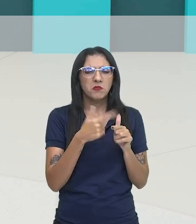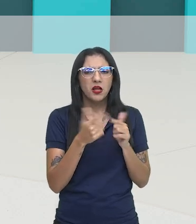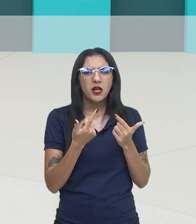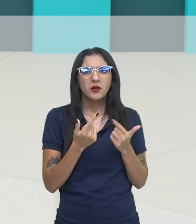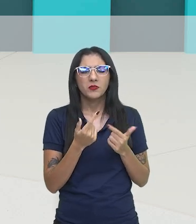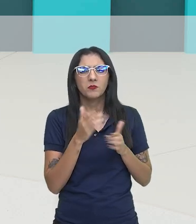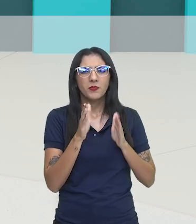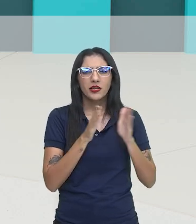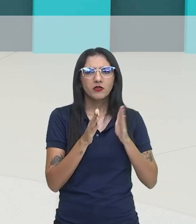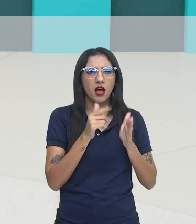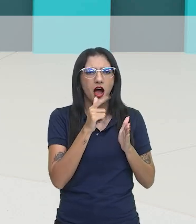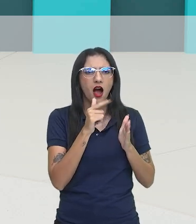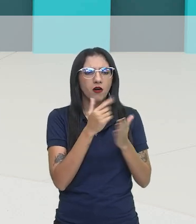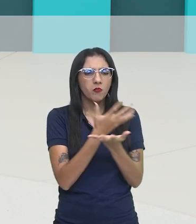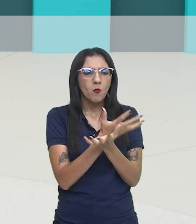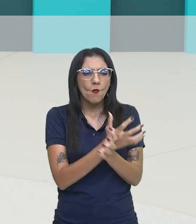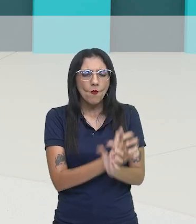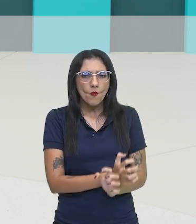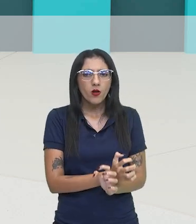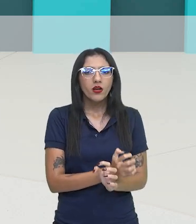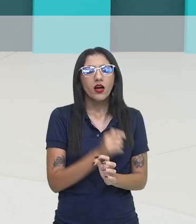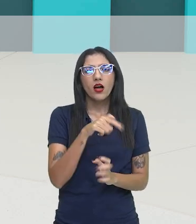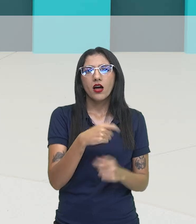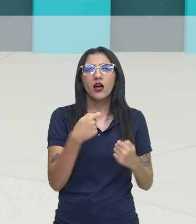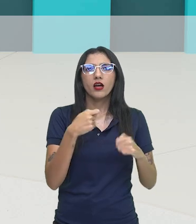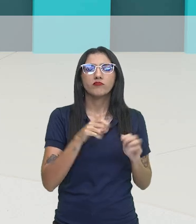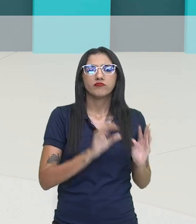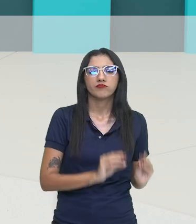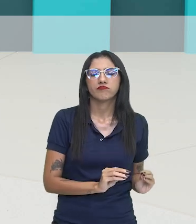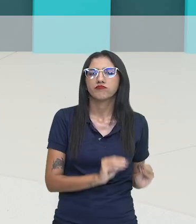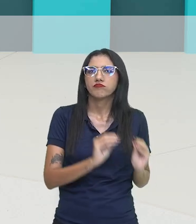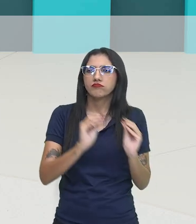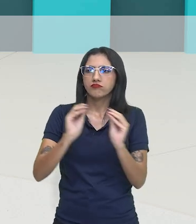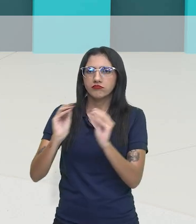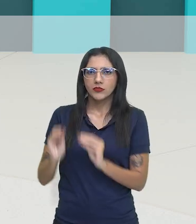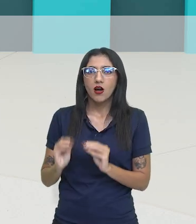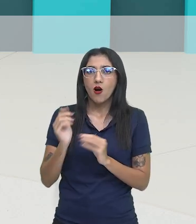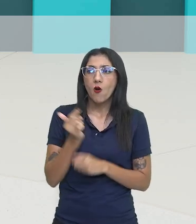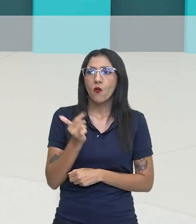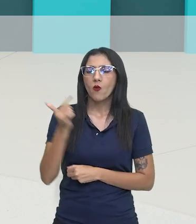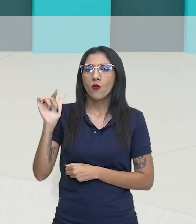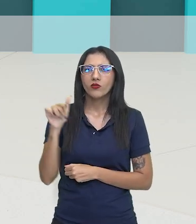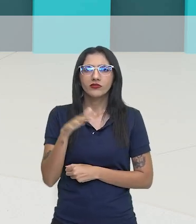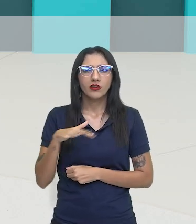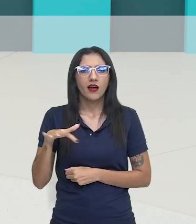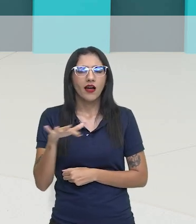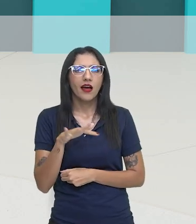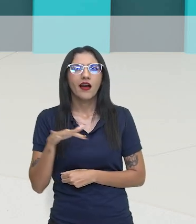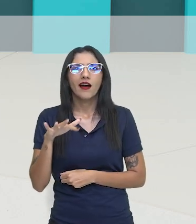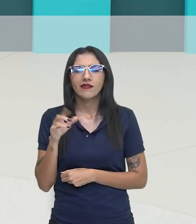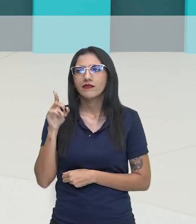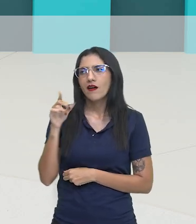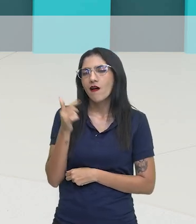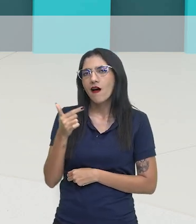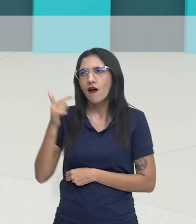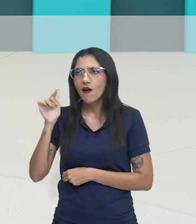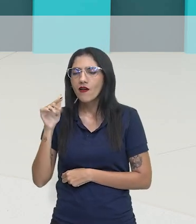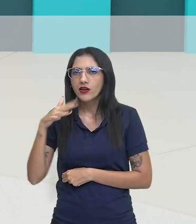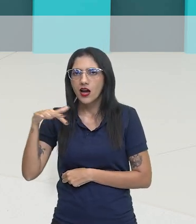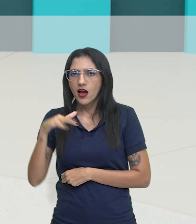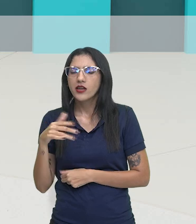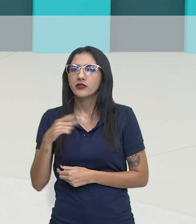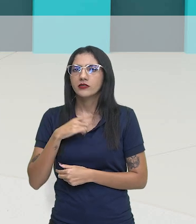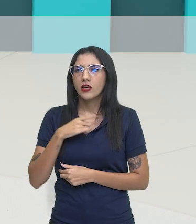grande, eles precisaram se locomover para outra região, onde tivesse mais abundância